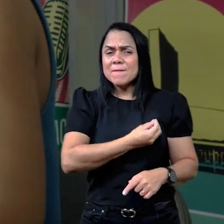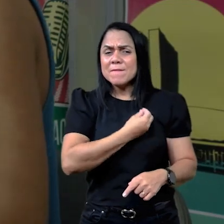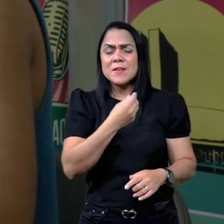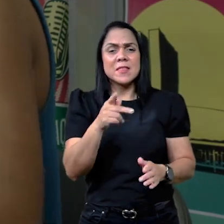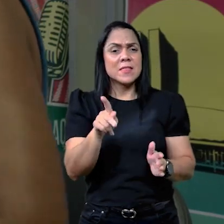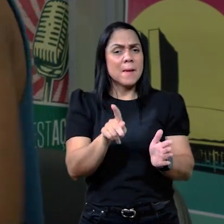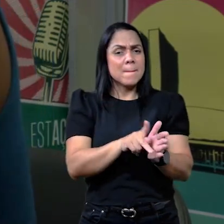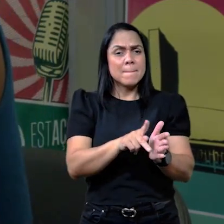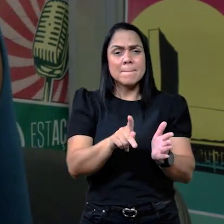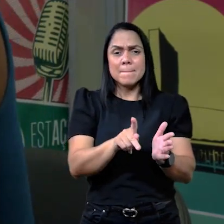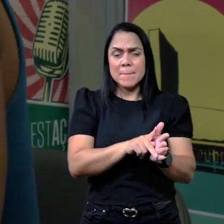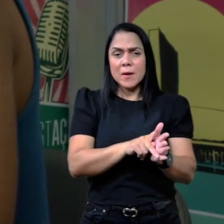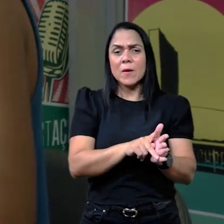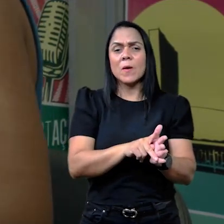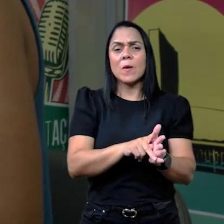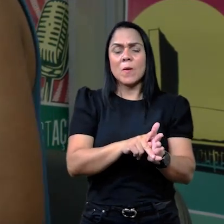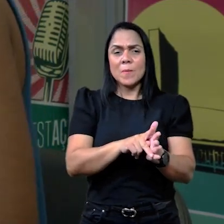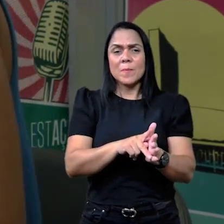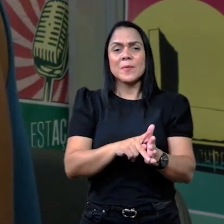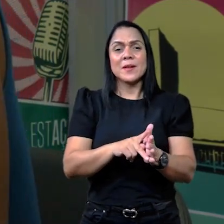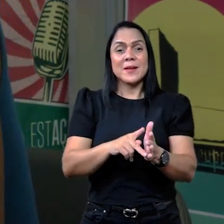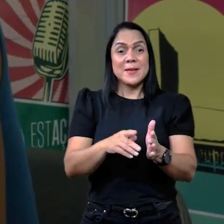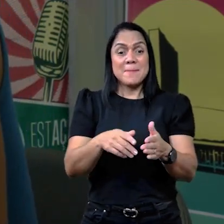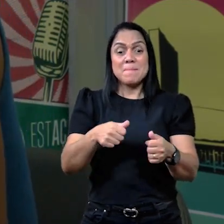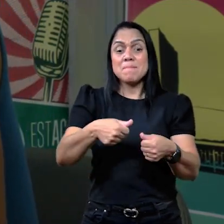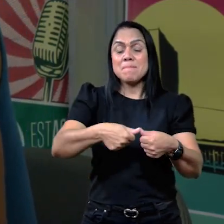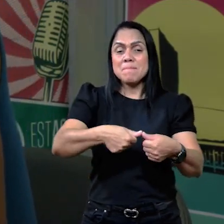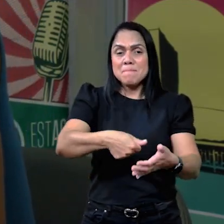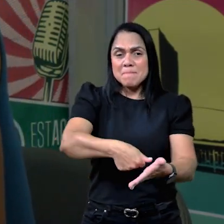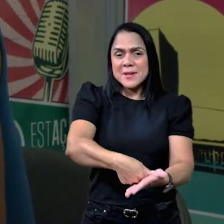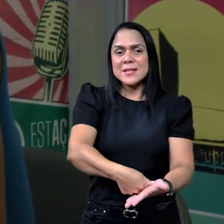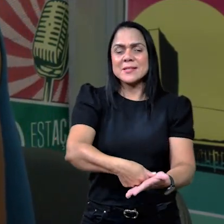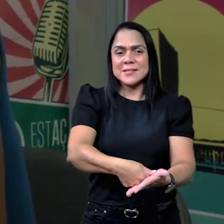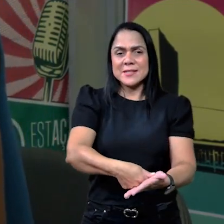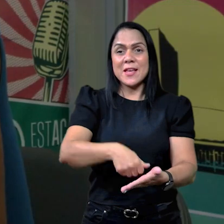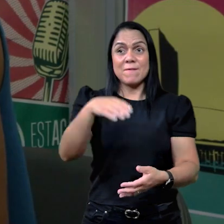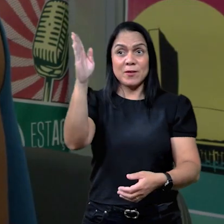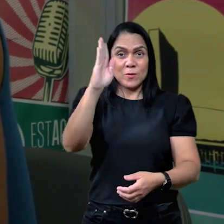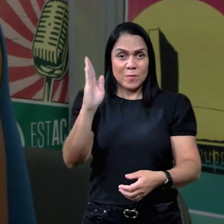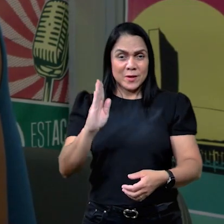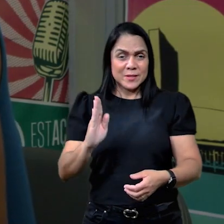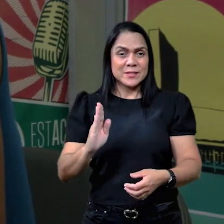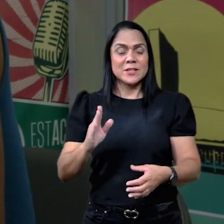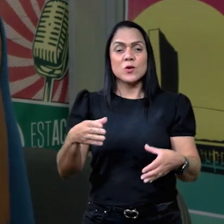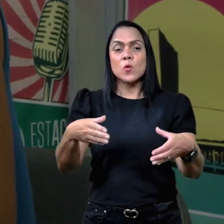vida, que vivem em comunidade preservando a ancestralidade africana no Brasil.